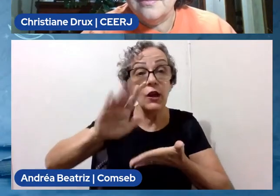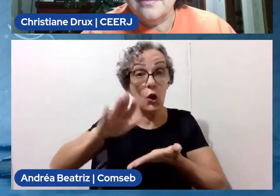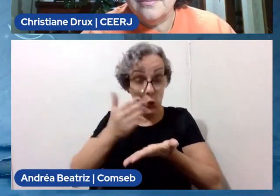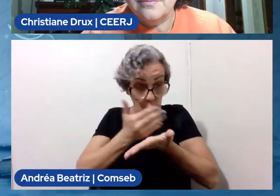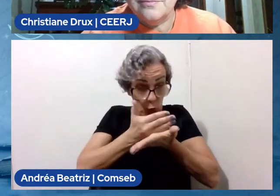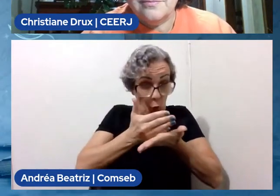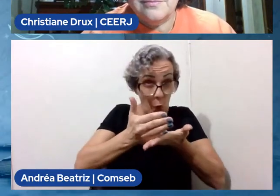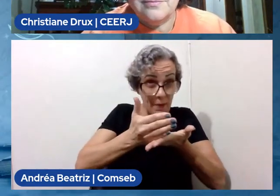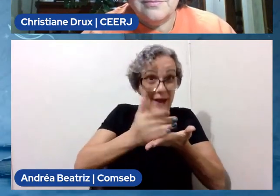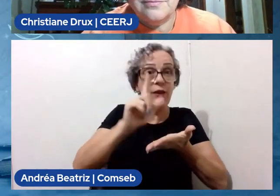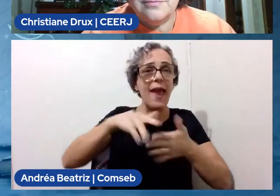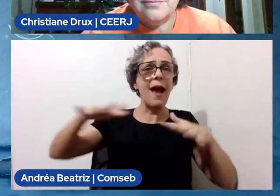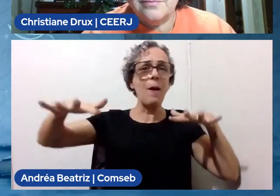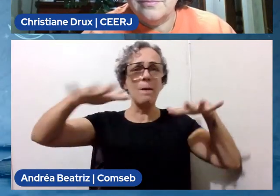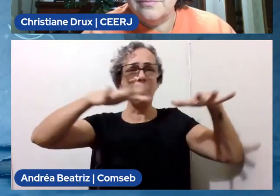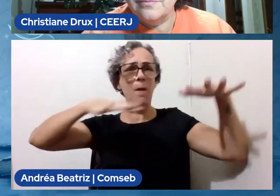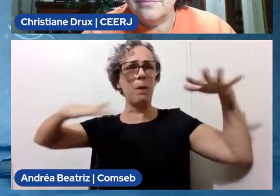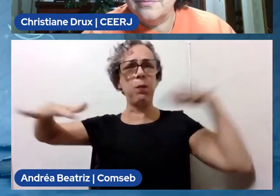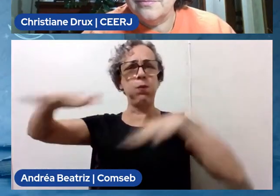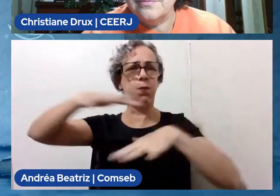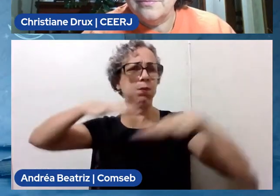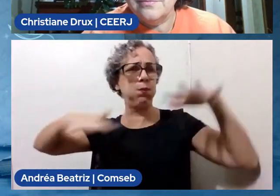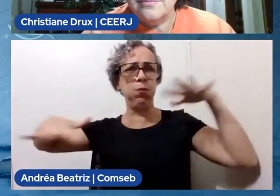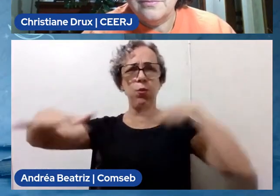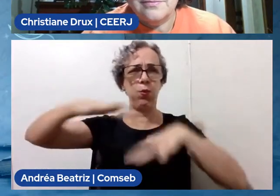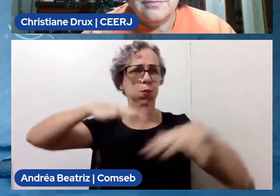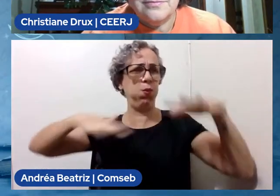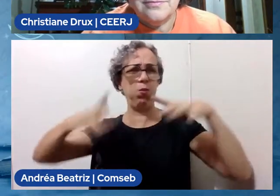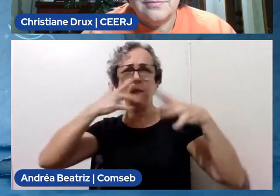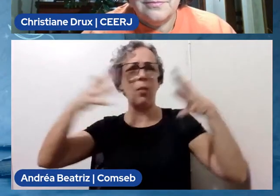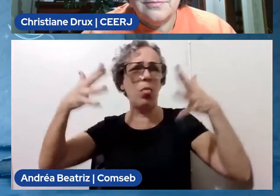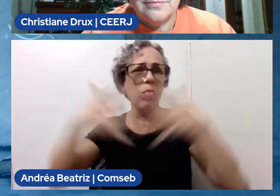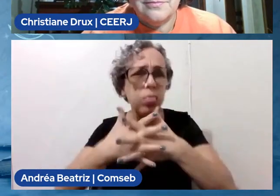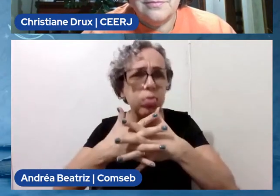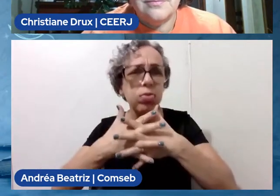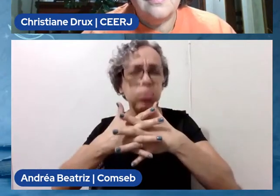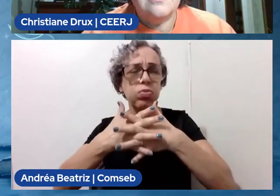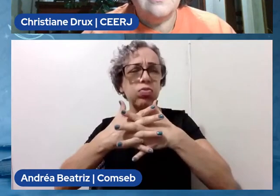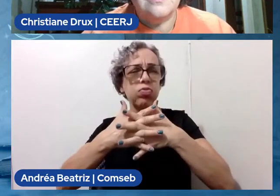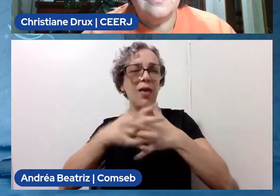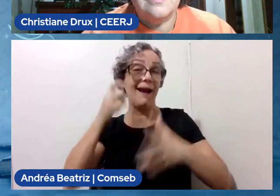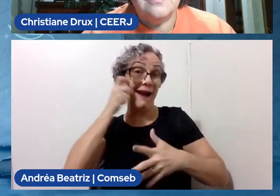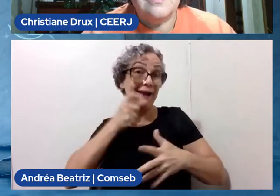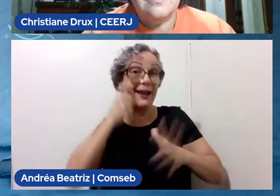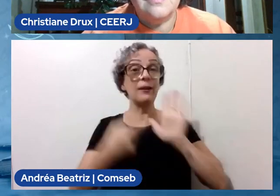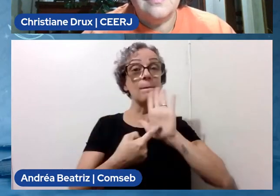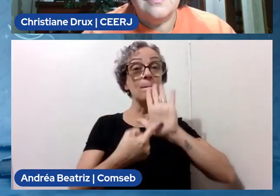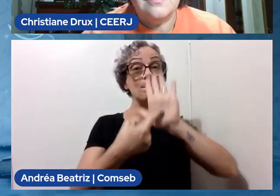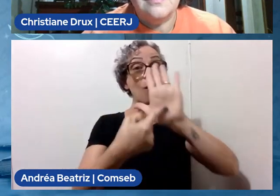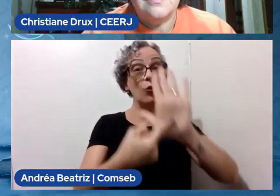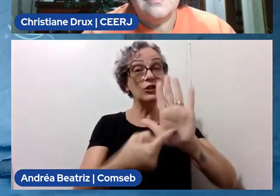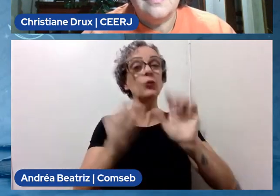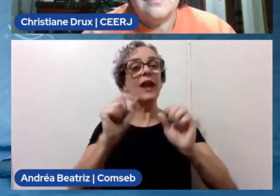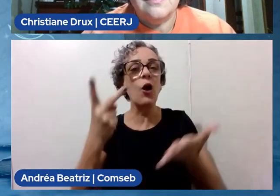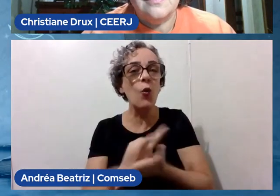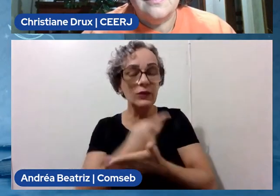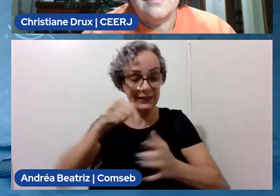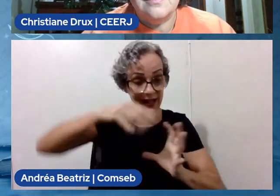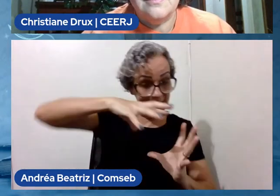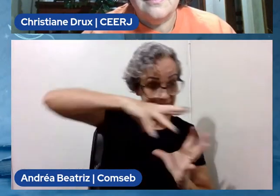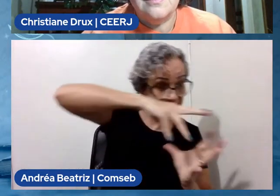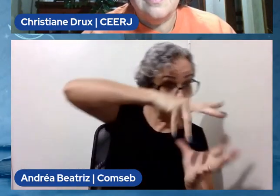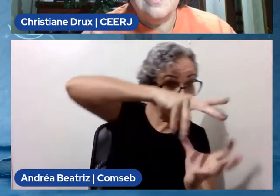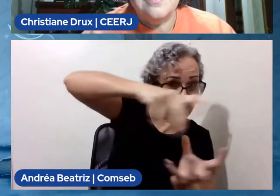caos, os elementos estavam em confusão. Ele foi mostrando o que é que estava acontecendo na Terra, para que a gente